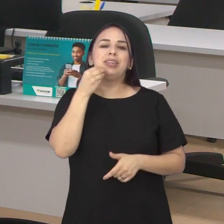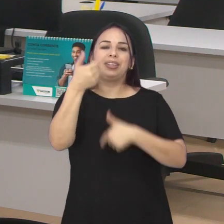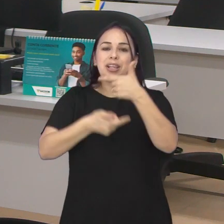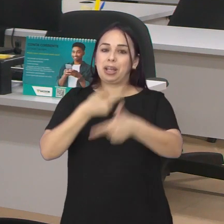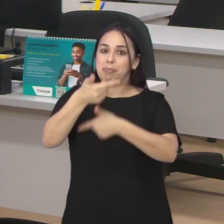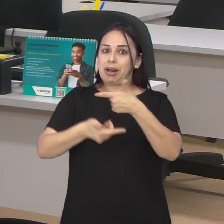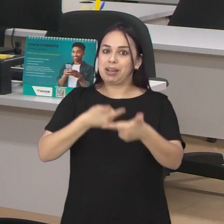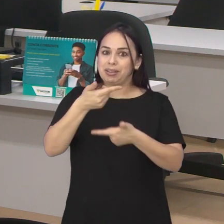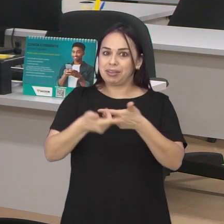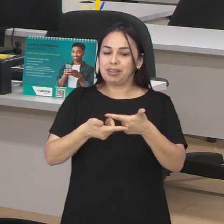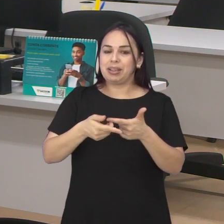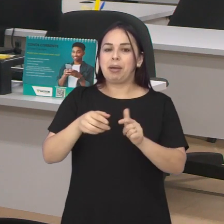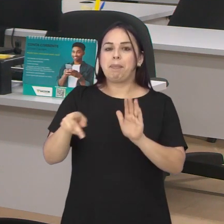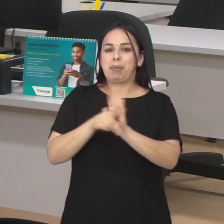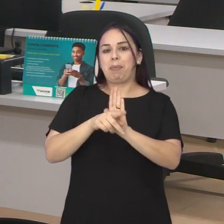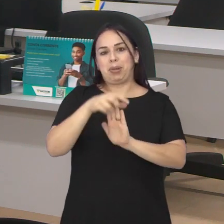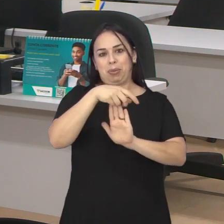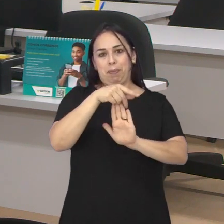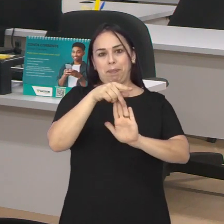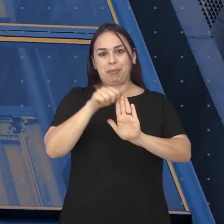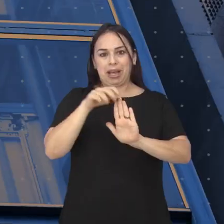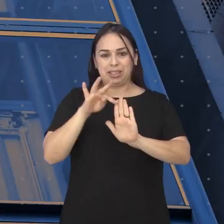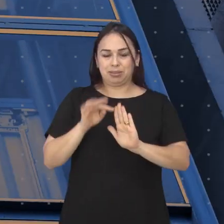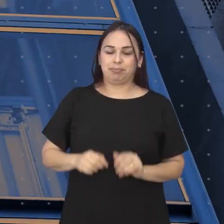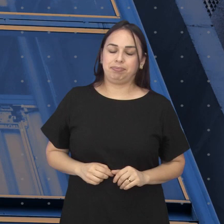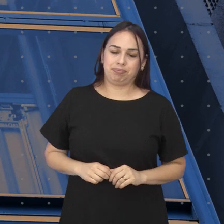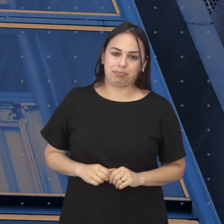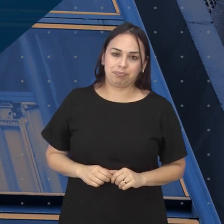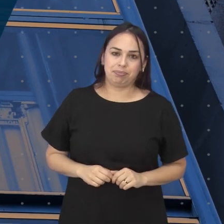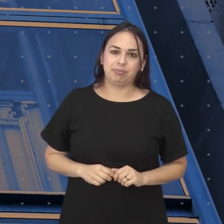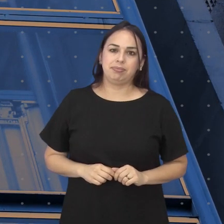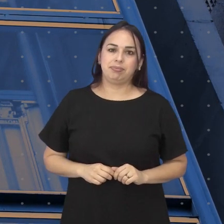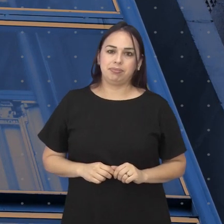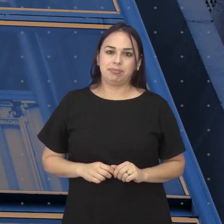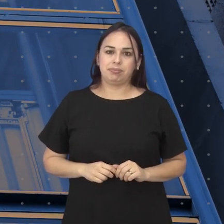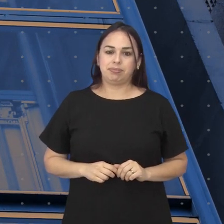serviços com as vagas de trabalho oferecidas aqui na cidade.